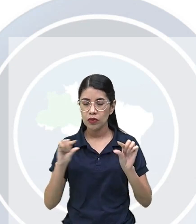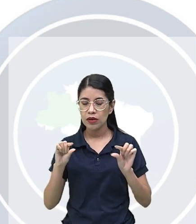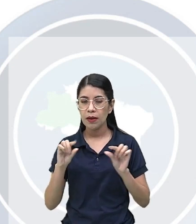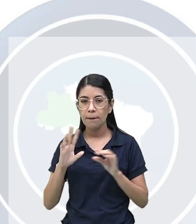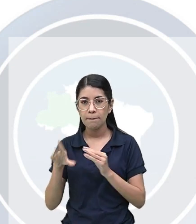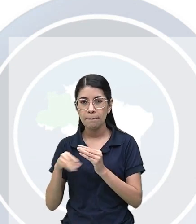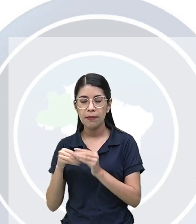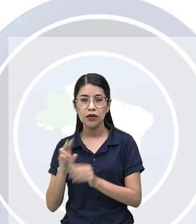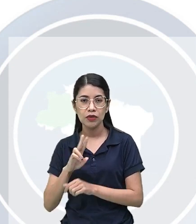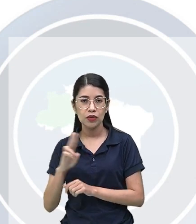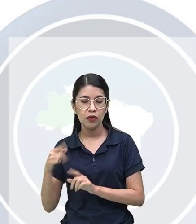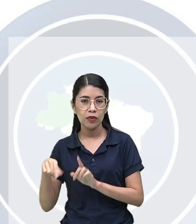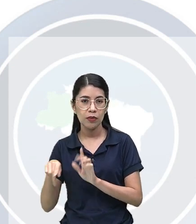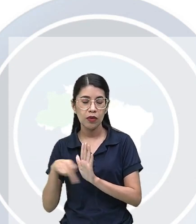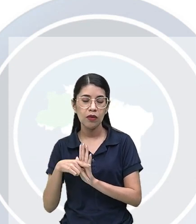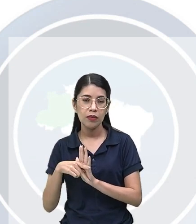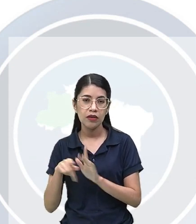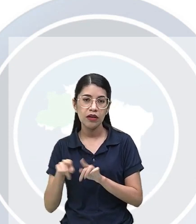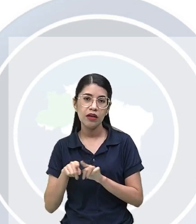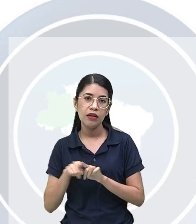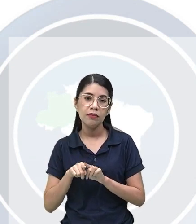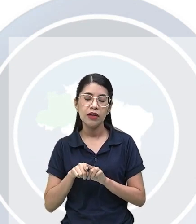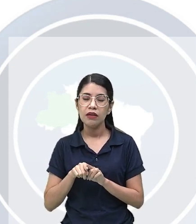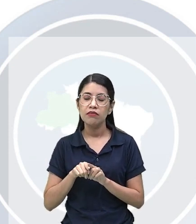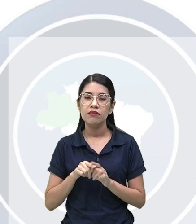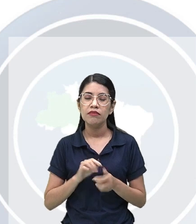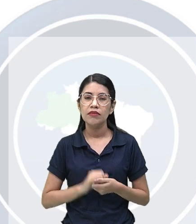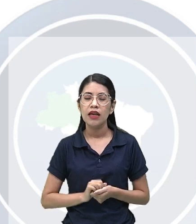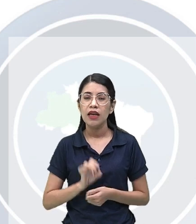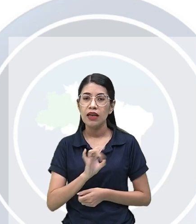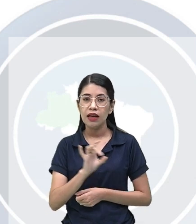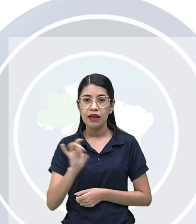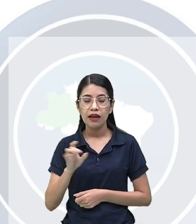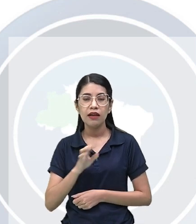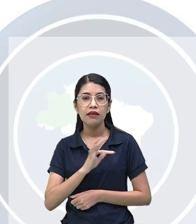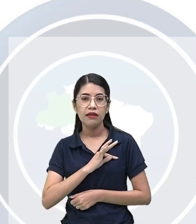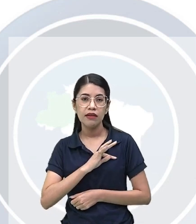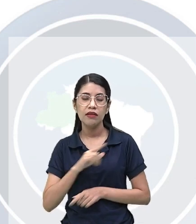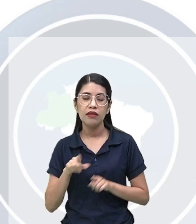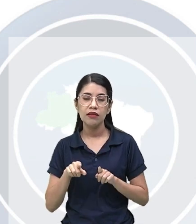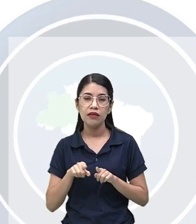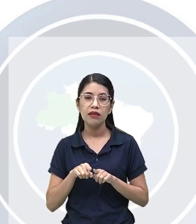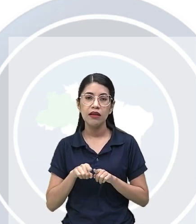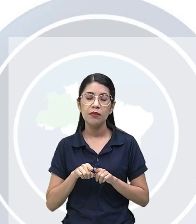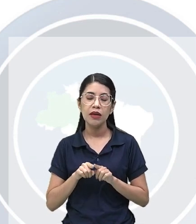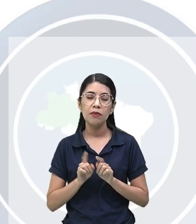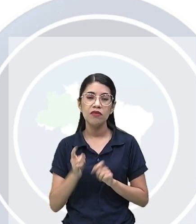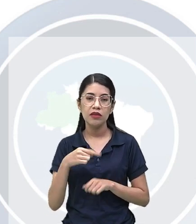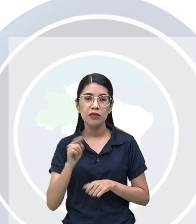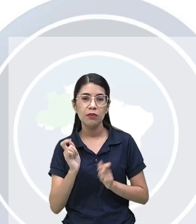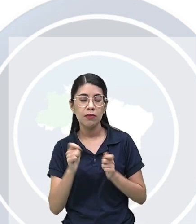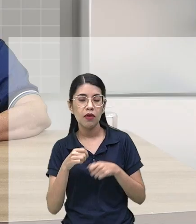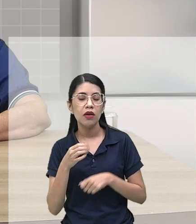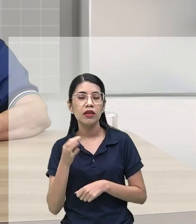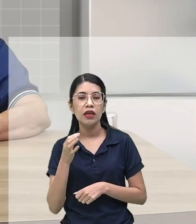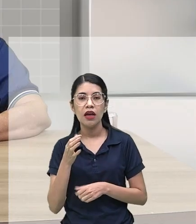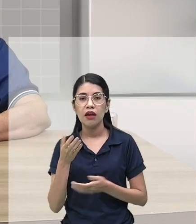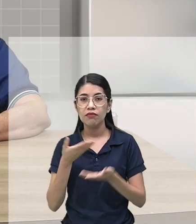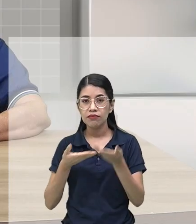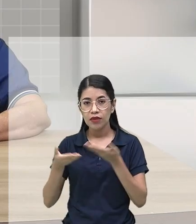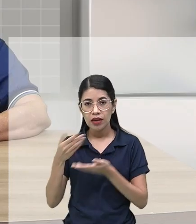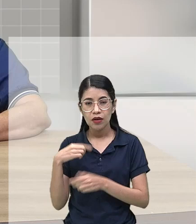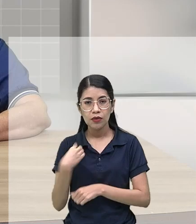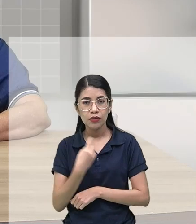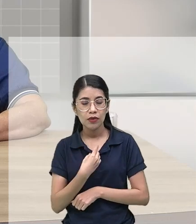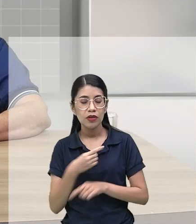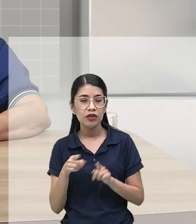Da Keila é CME Diário Keila, né? Isso. Então, vocês têm a oportunidade também de falar conosco,